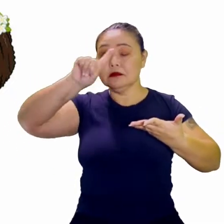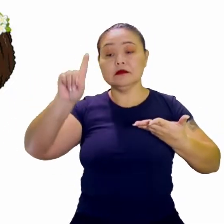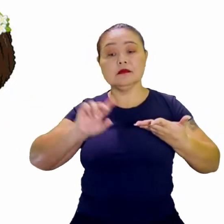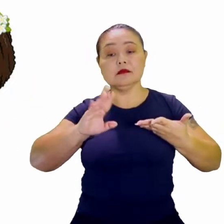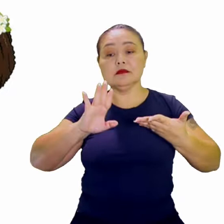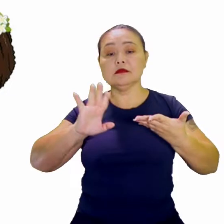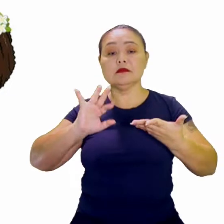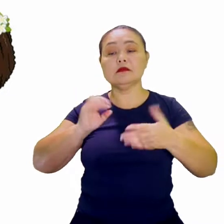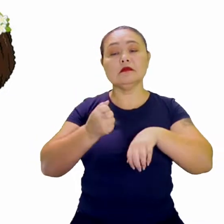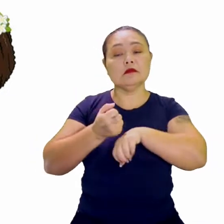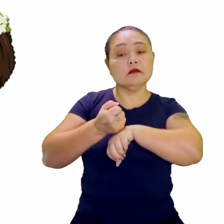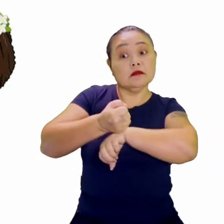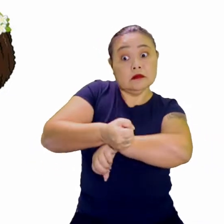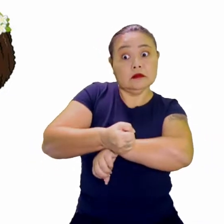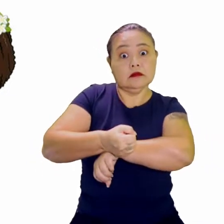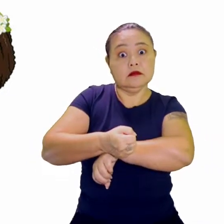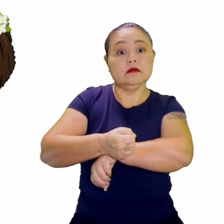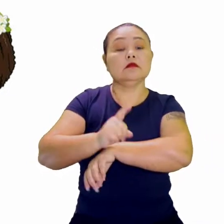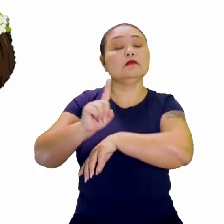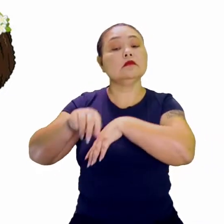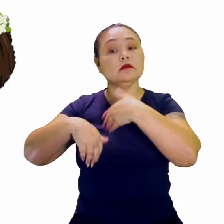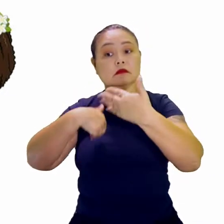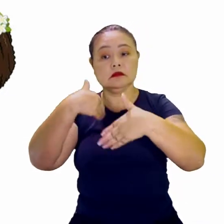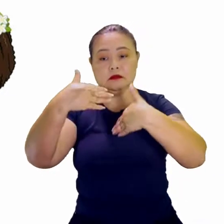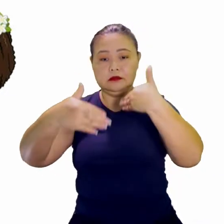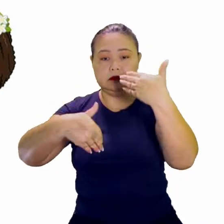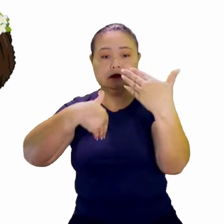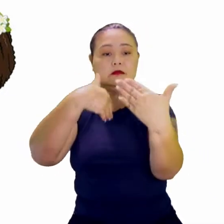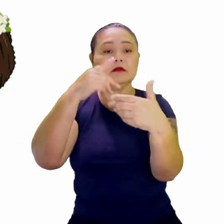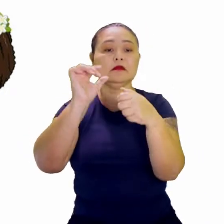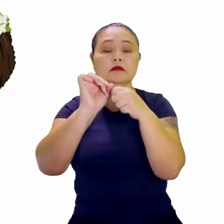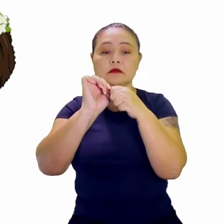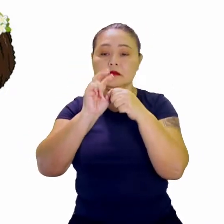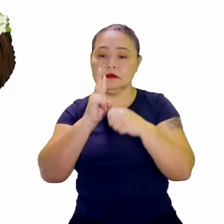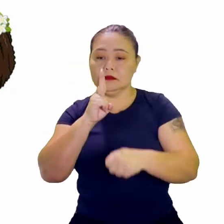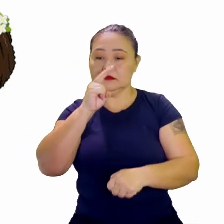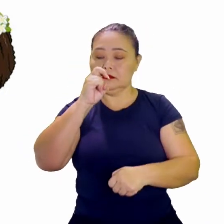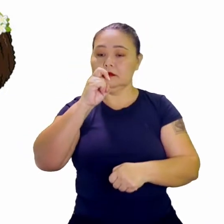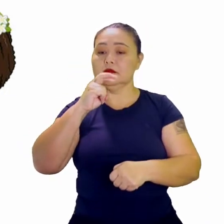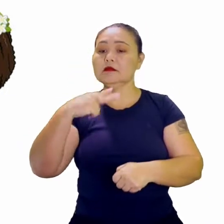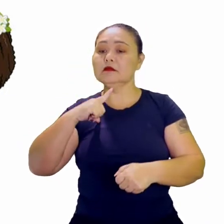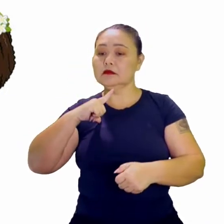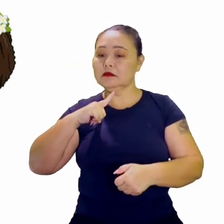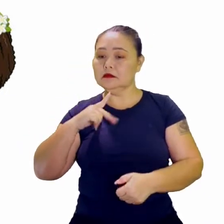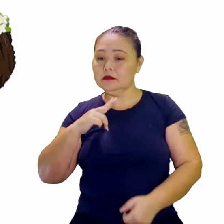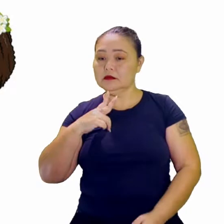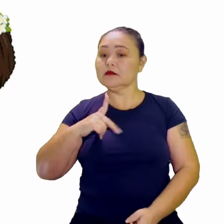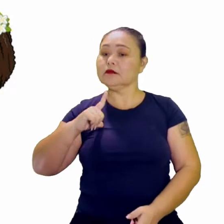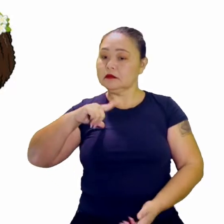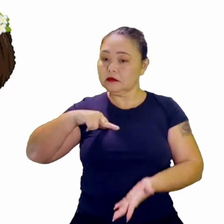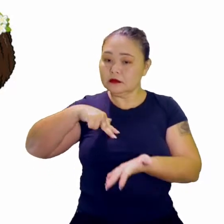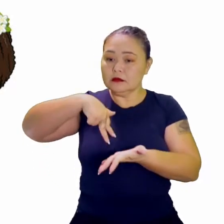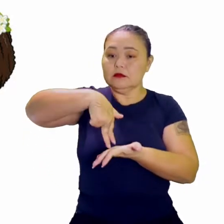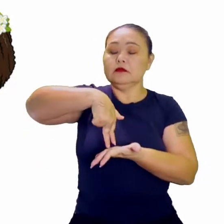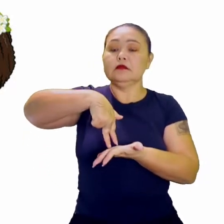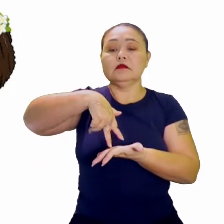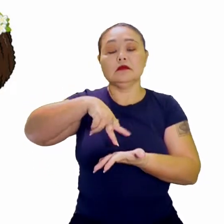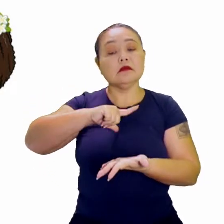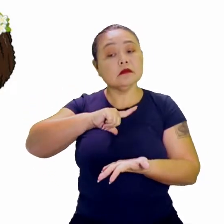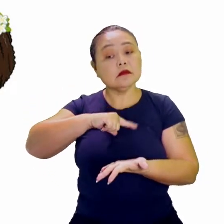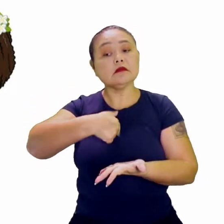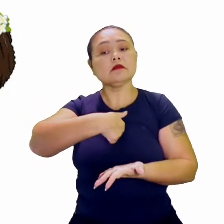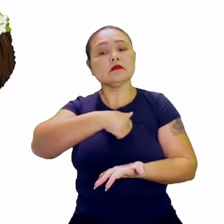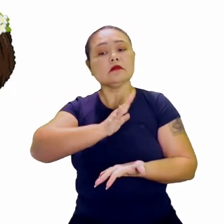e anaeróbios para o desenvolvimento de força e resistência